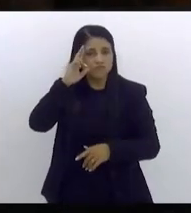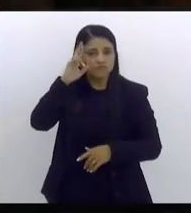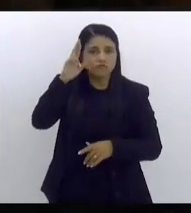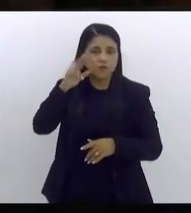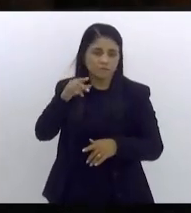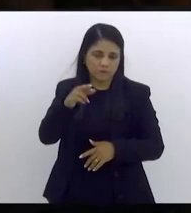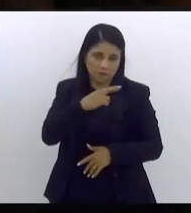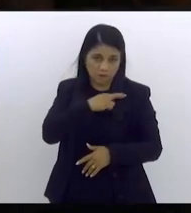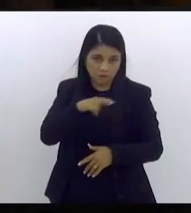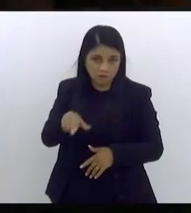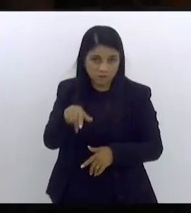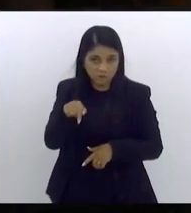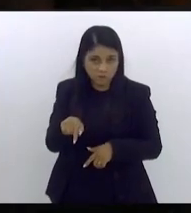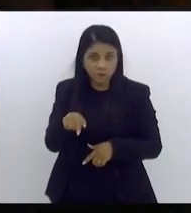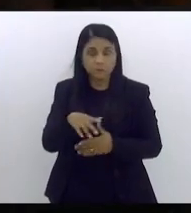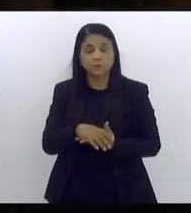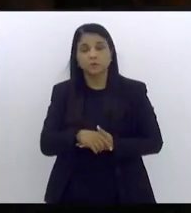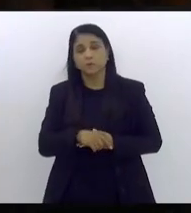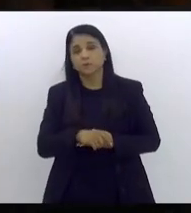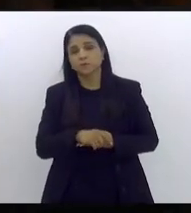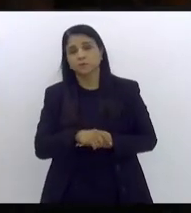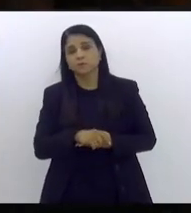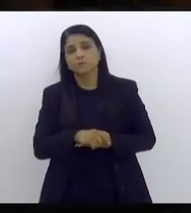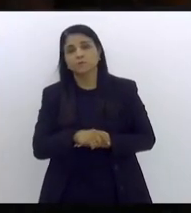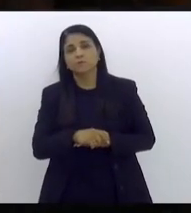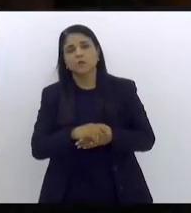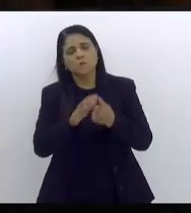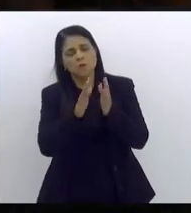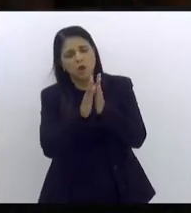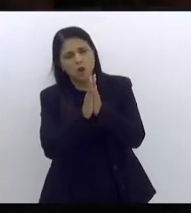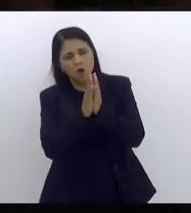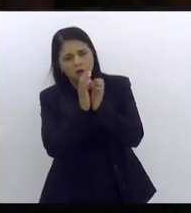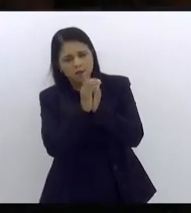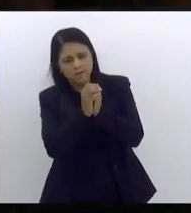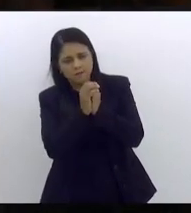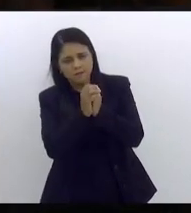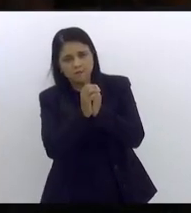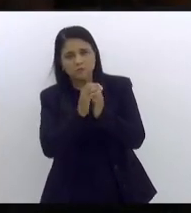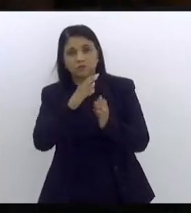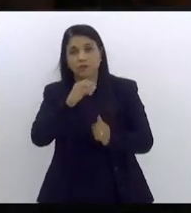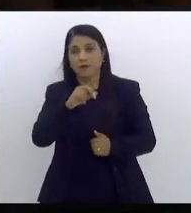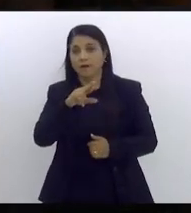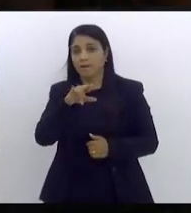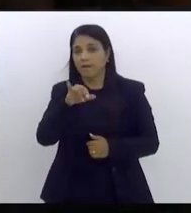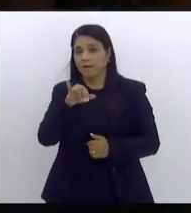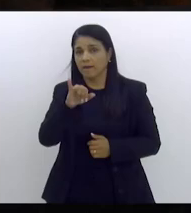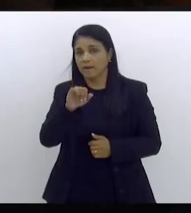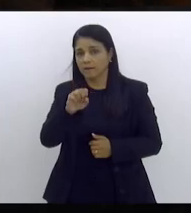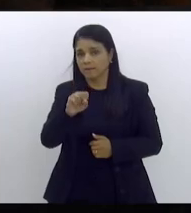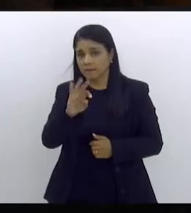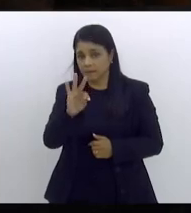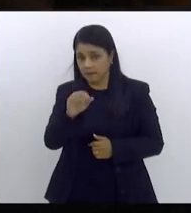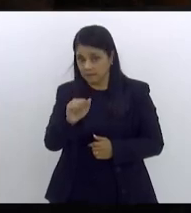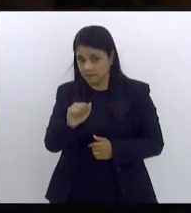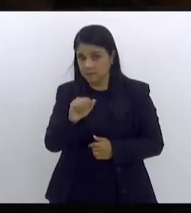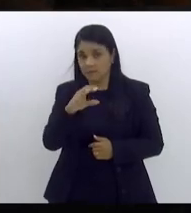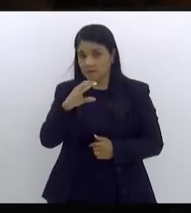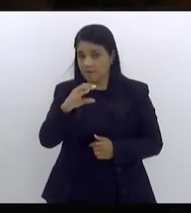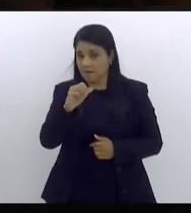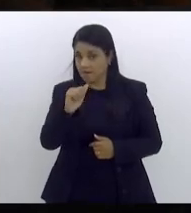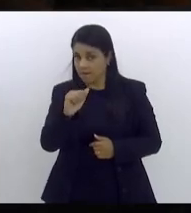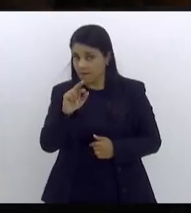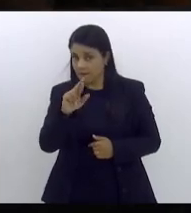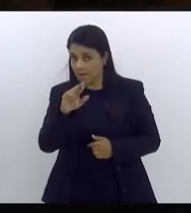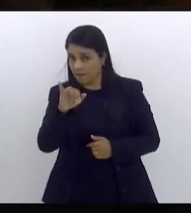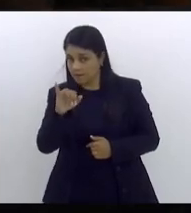religiosa, para fazer uma oração de cáritas ou dar